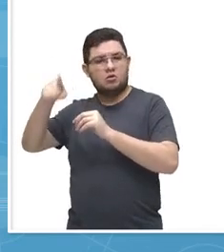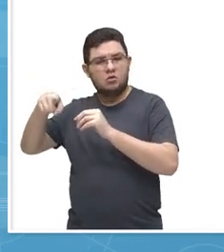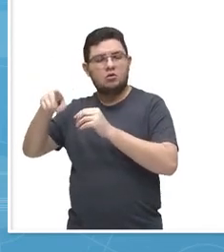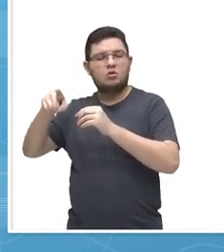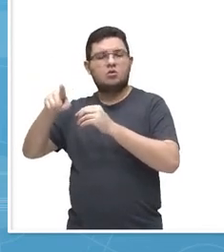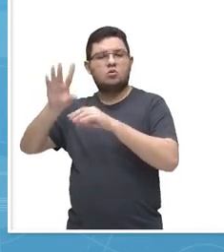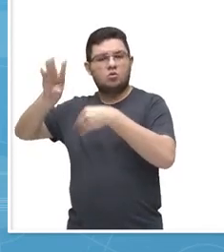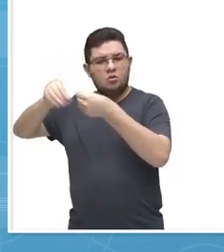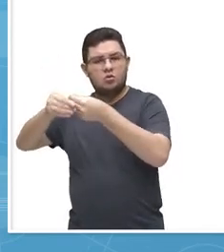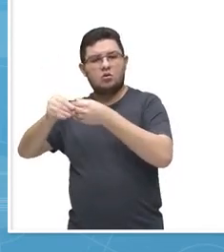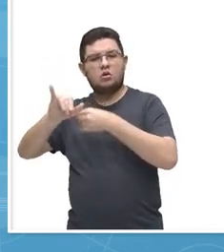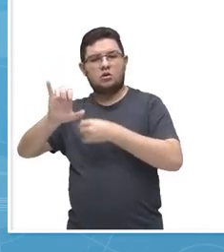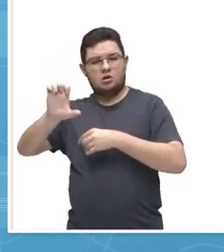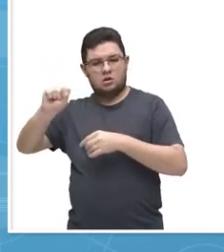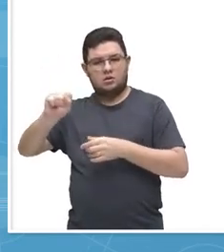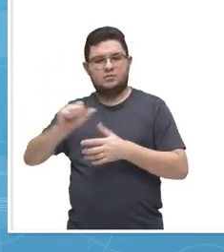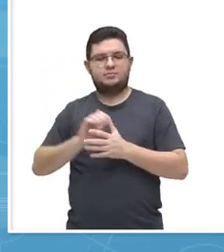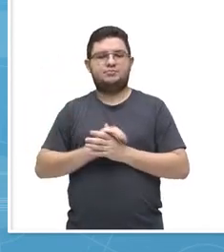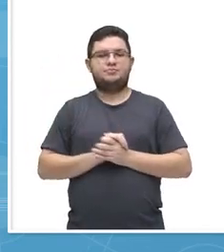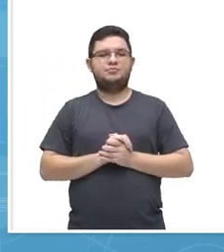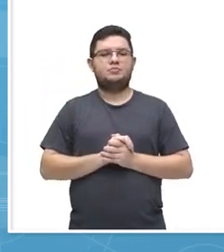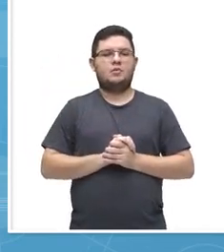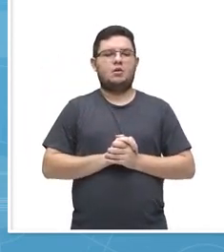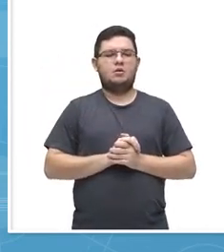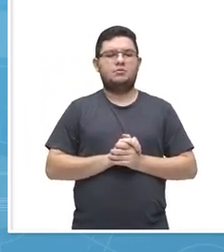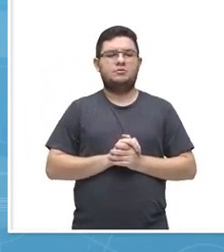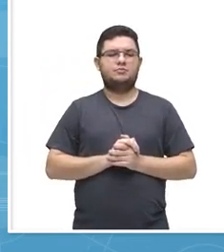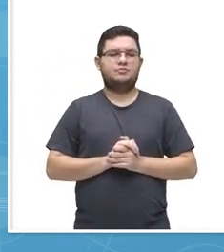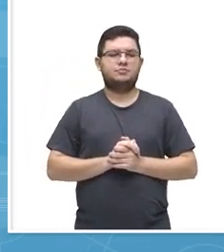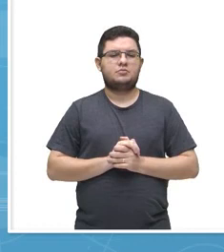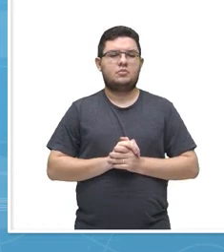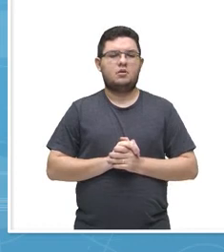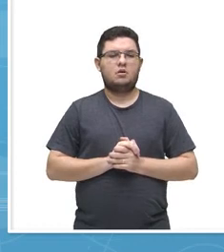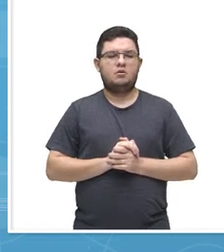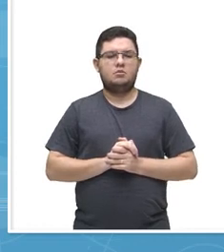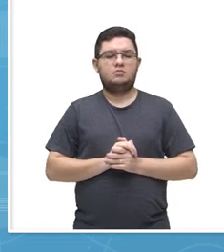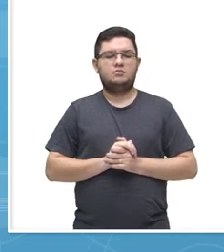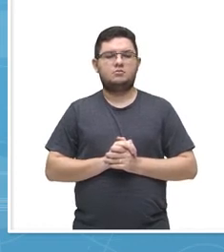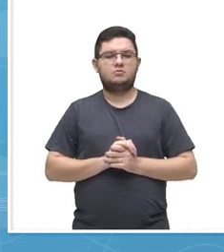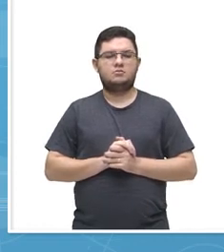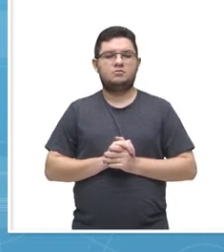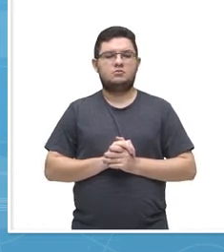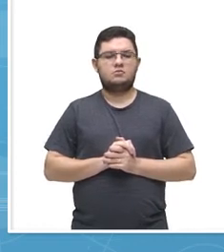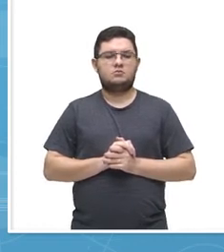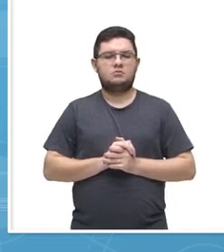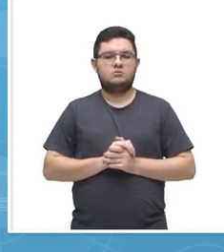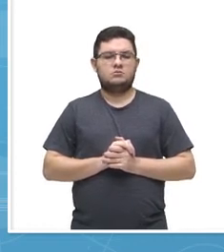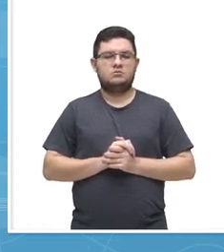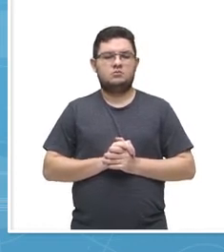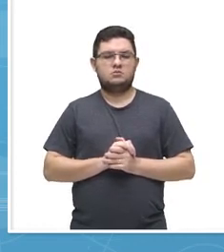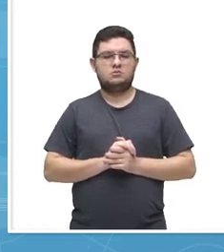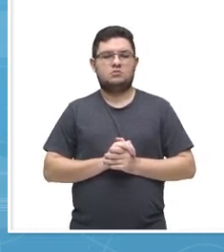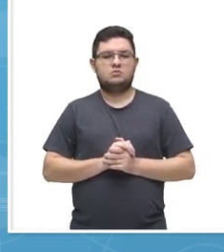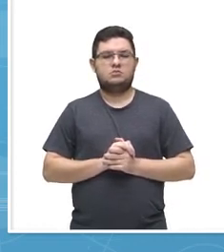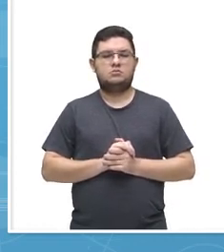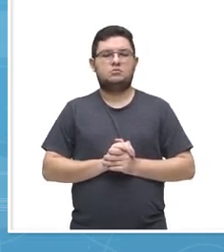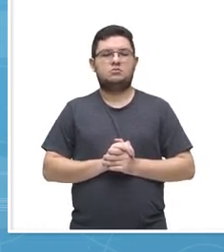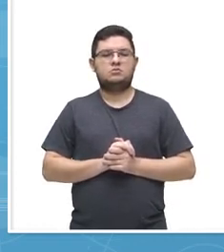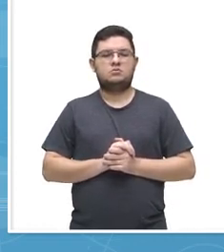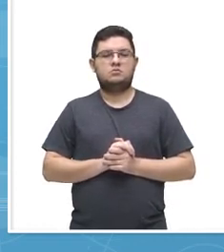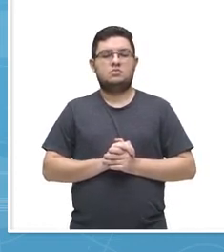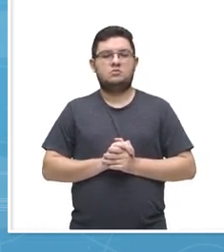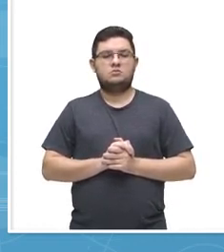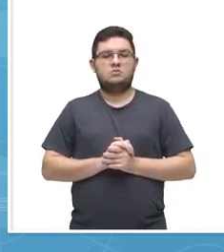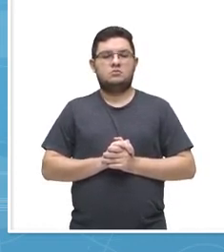substitui o Y por IES, como está no da Dani, Dani Studies. Tudo bem, people? E o